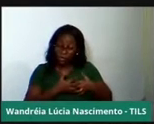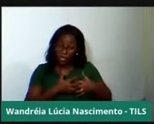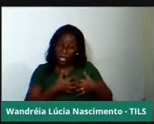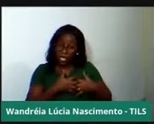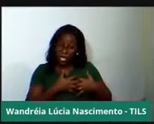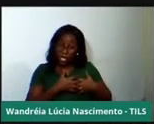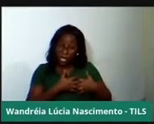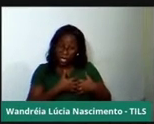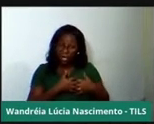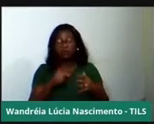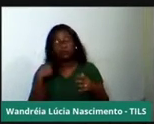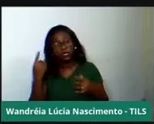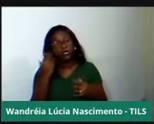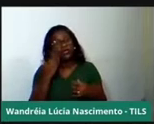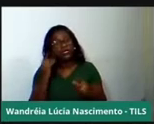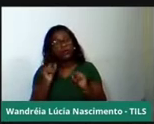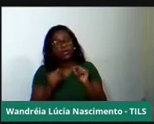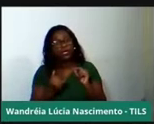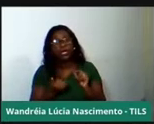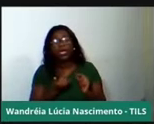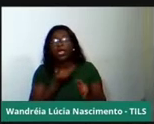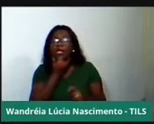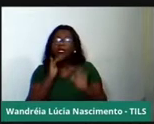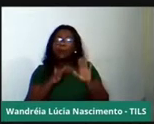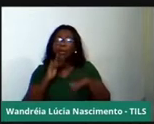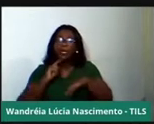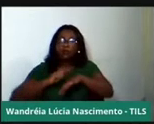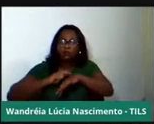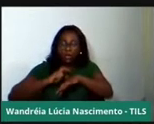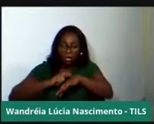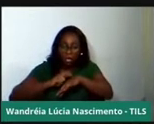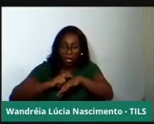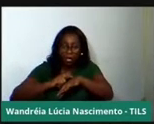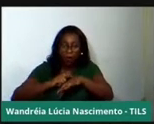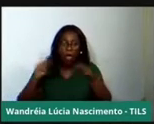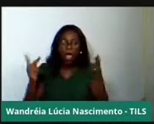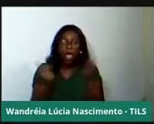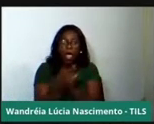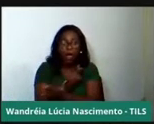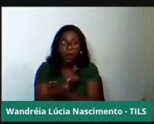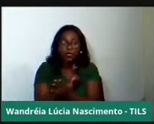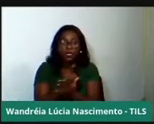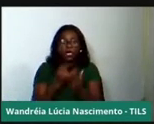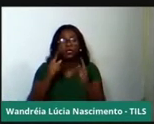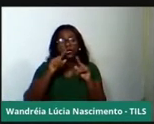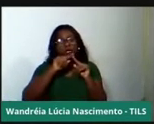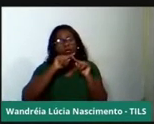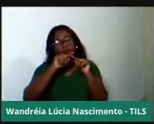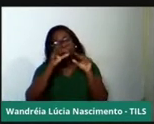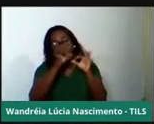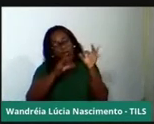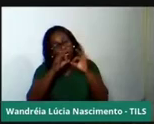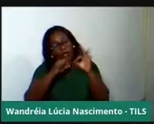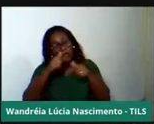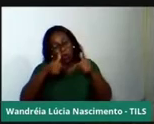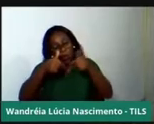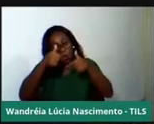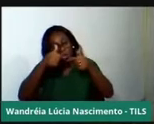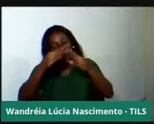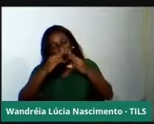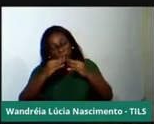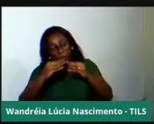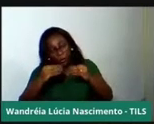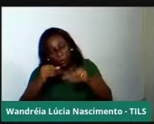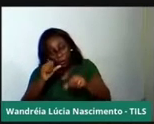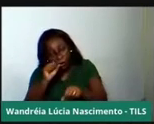dessa história, chega um determinado momento em que ocorre um declínio da função dessas células. Então, essa camada de